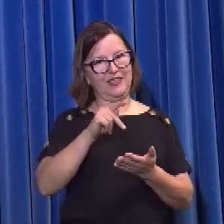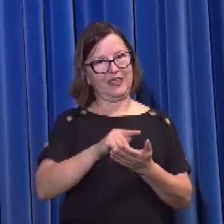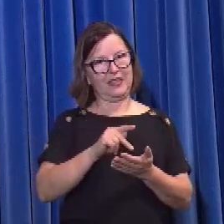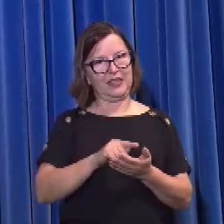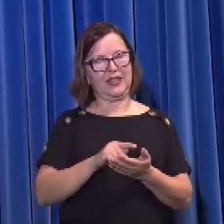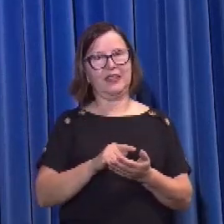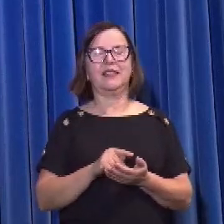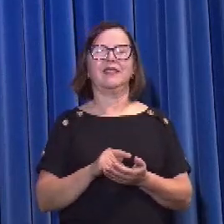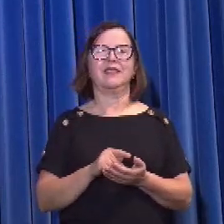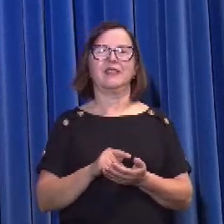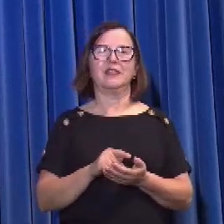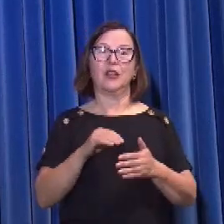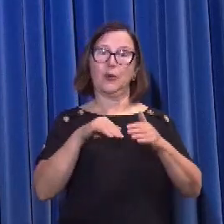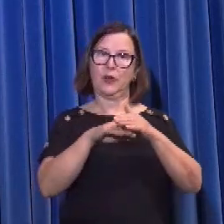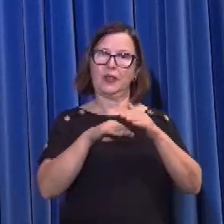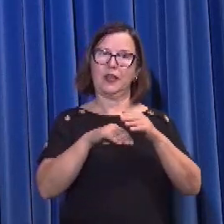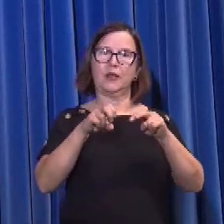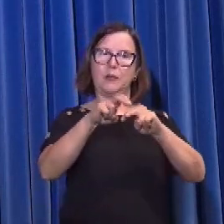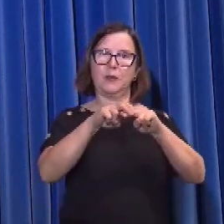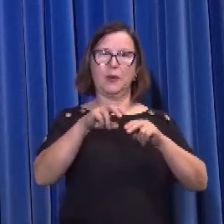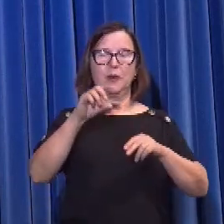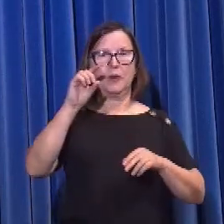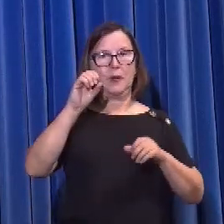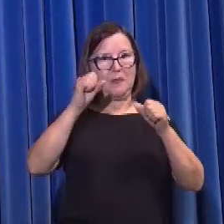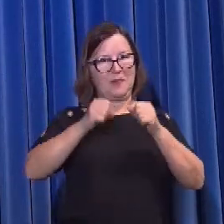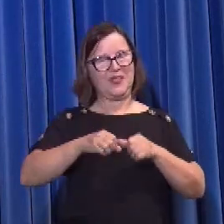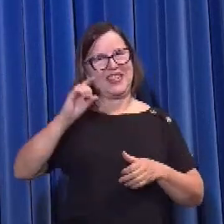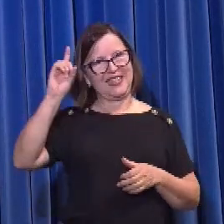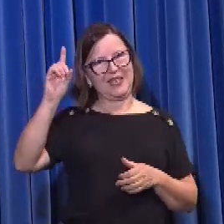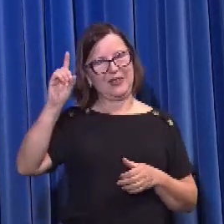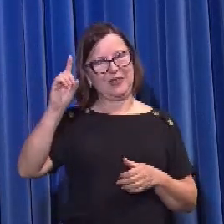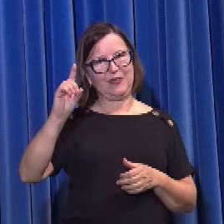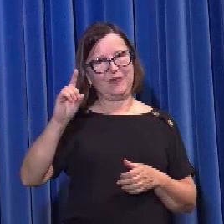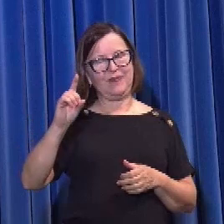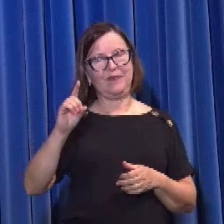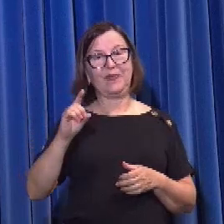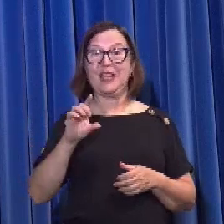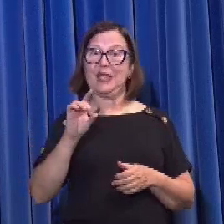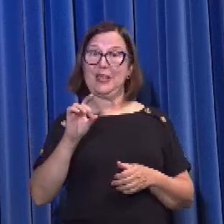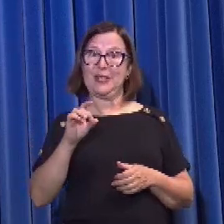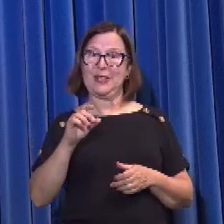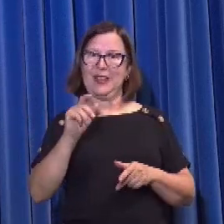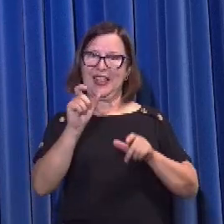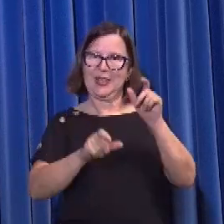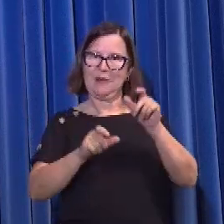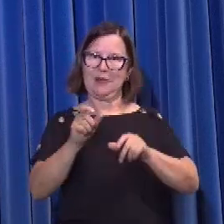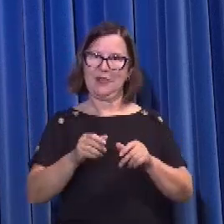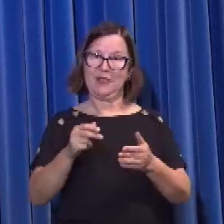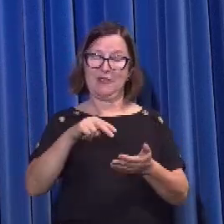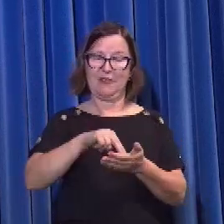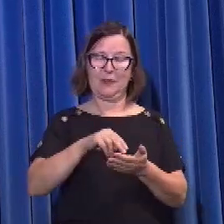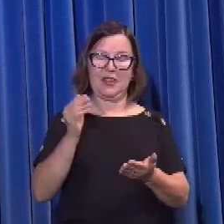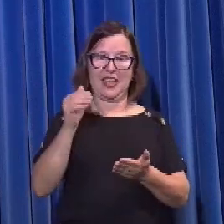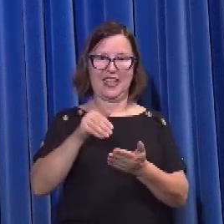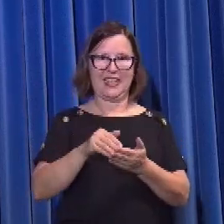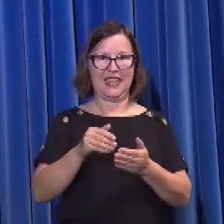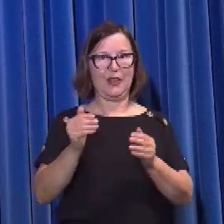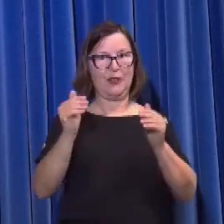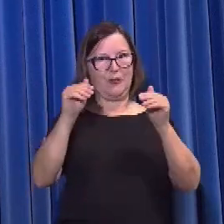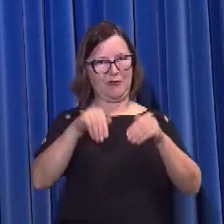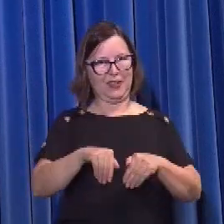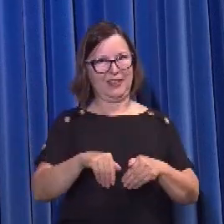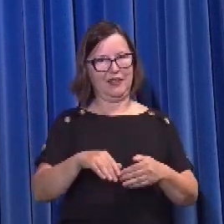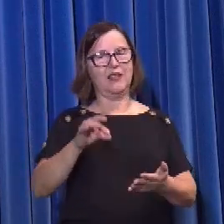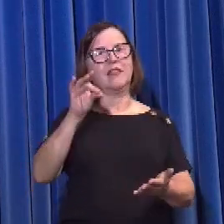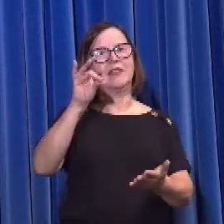como cristãos até o final da vida. E, segundo, só aqueles que perseverarem até o fim realmente nasceram de novo.